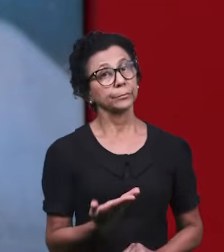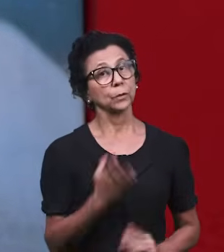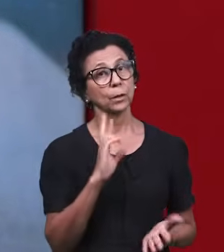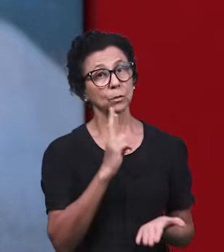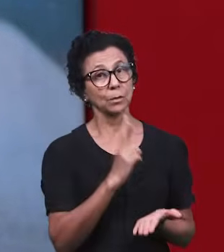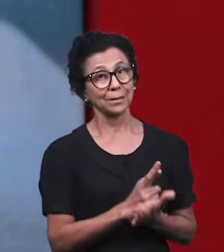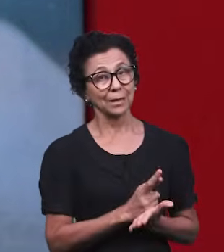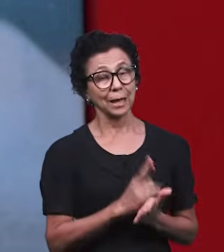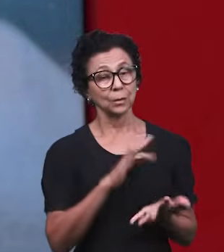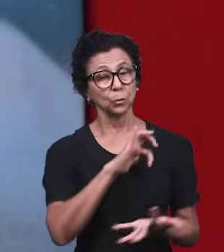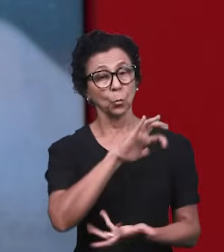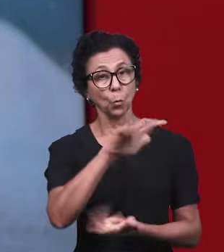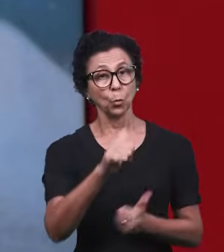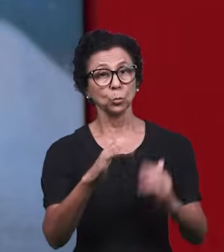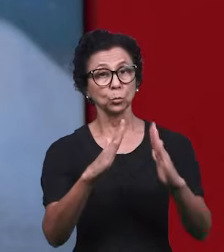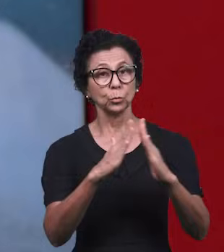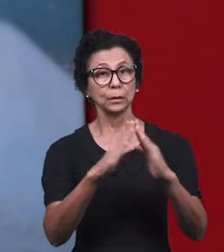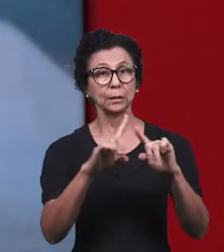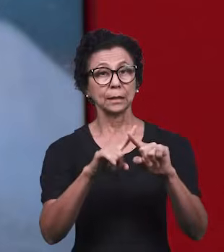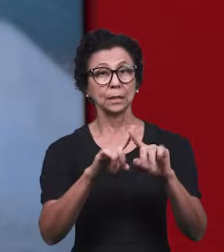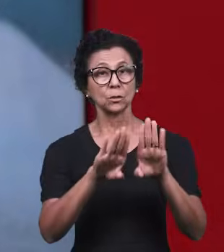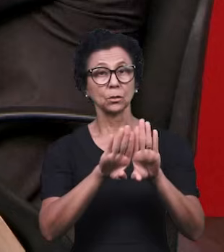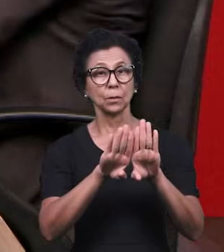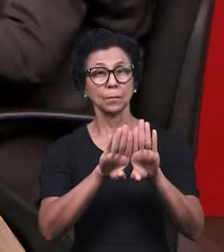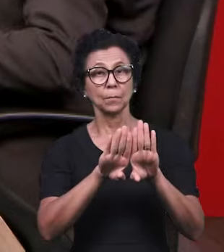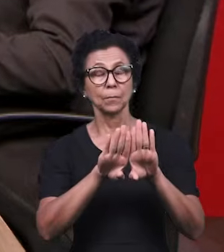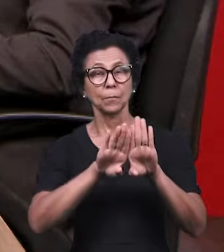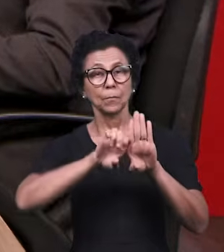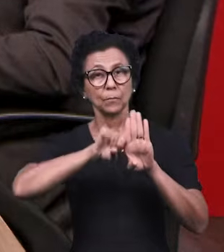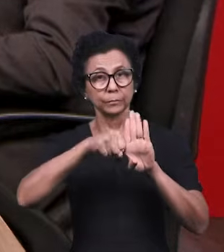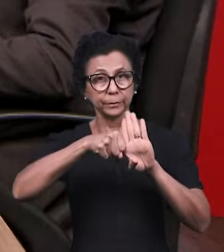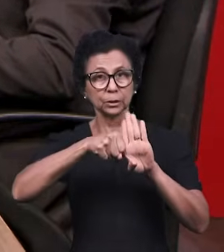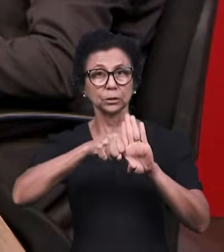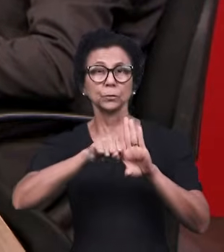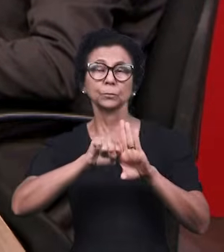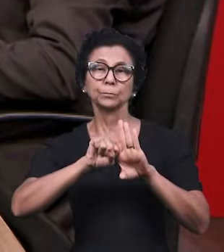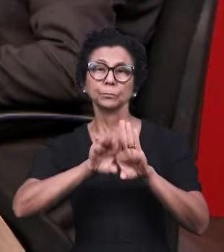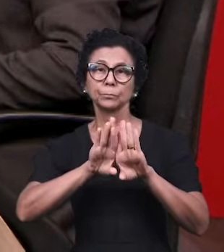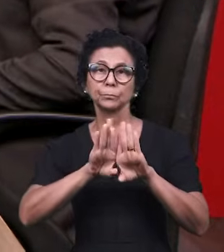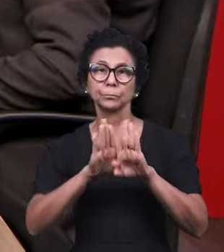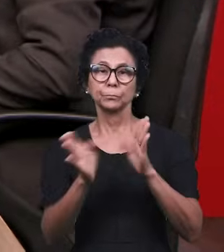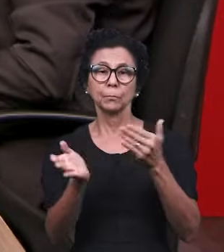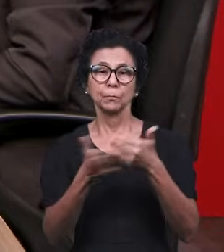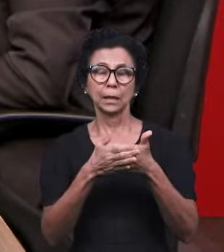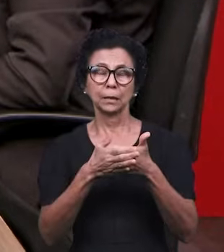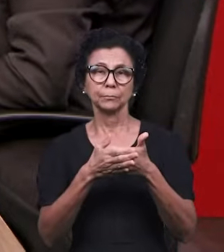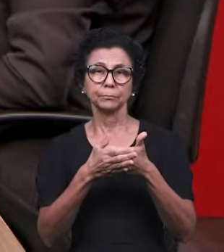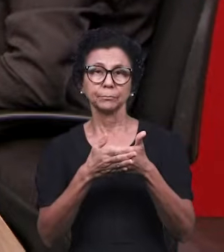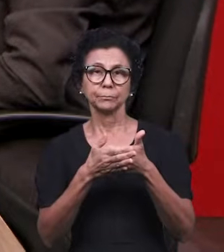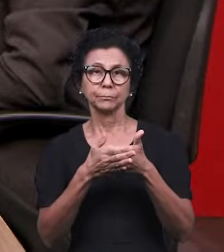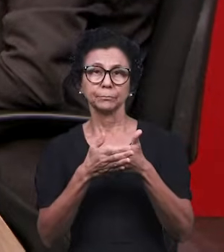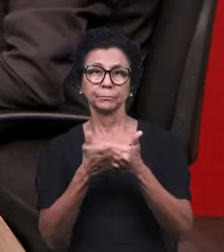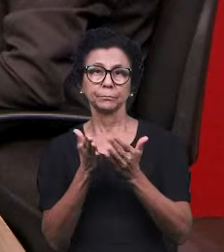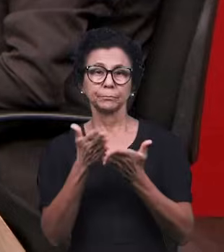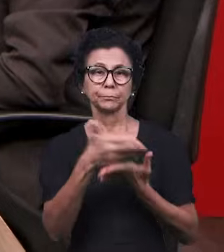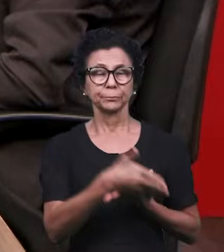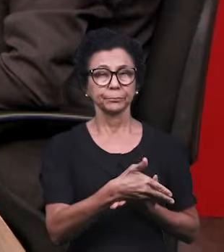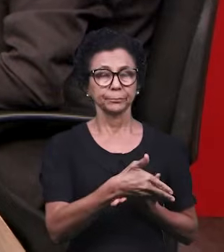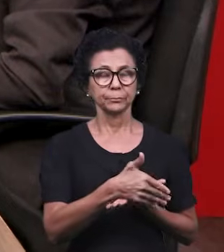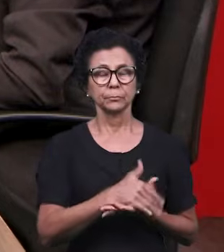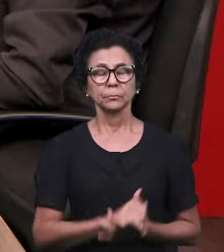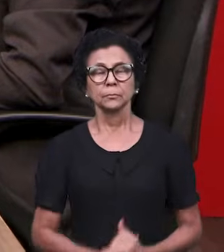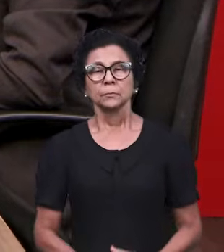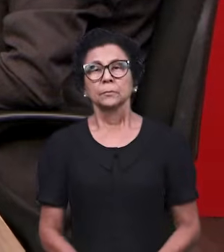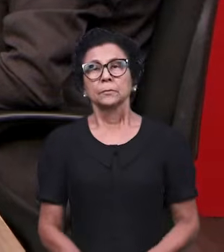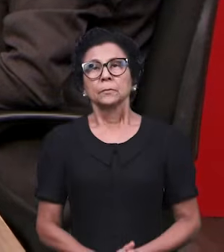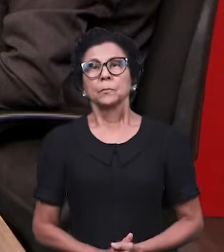em todo o mundo. Muito bem, vamos dar sequência então aqui a esta